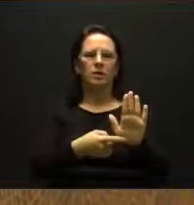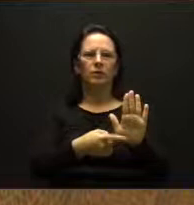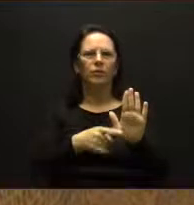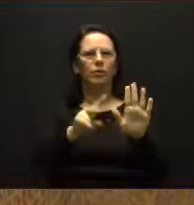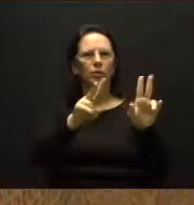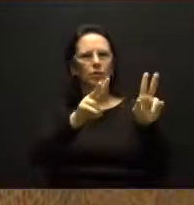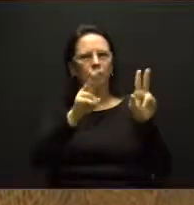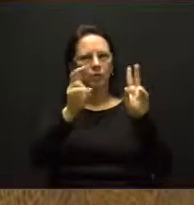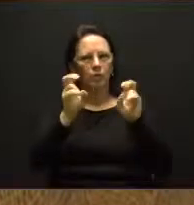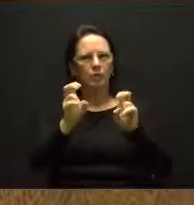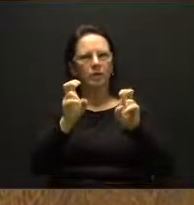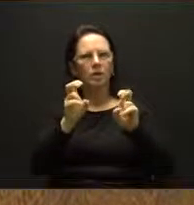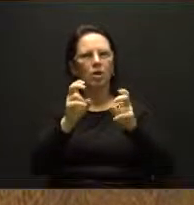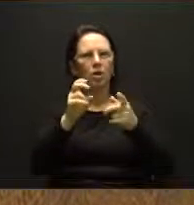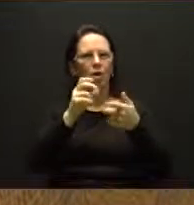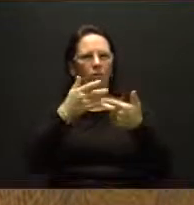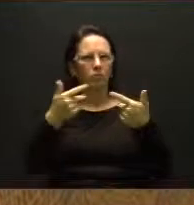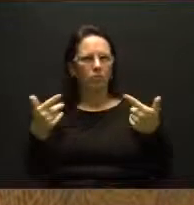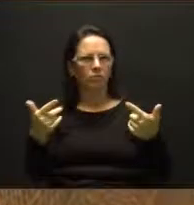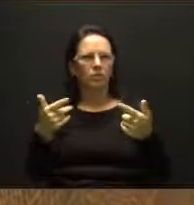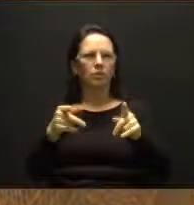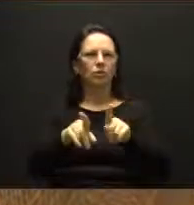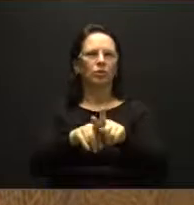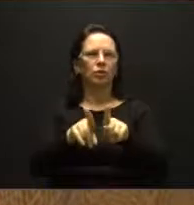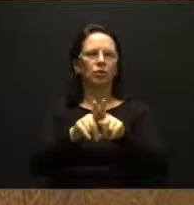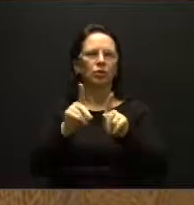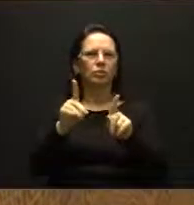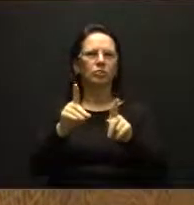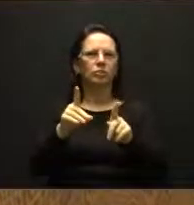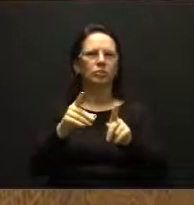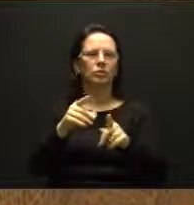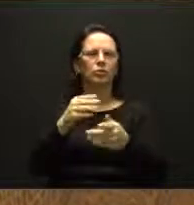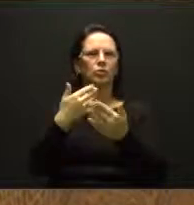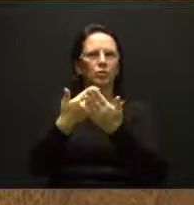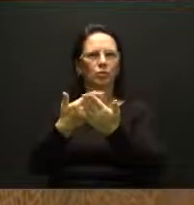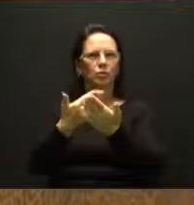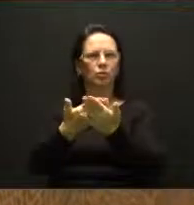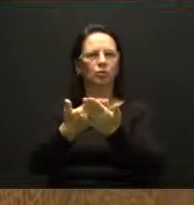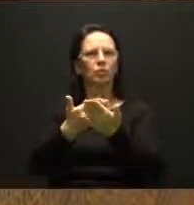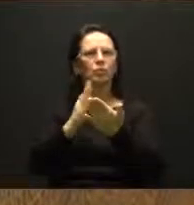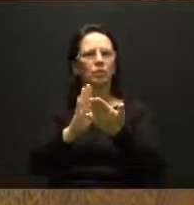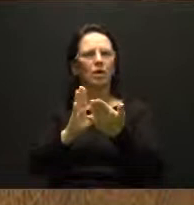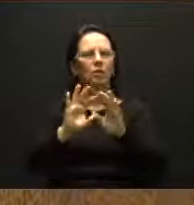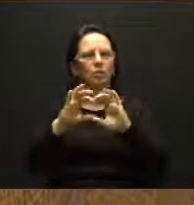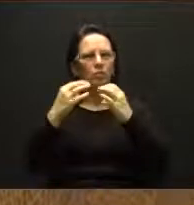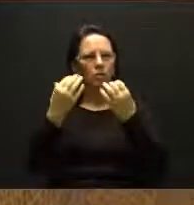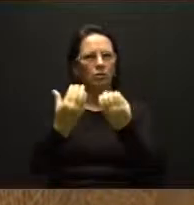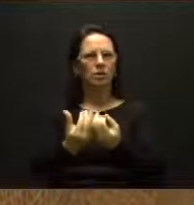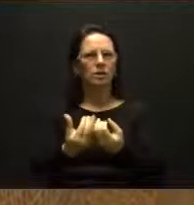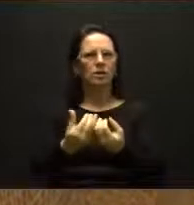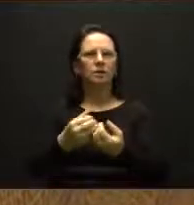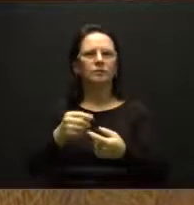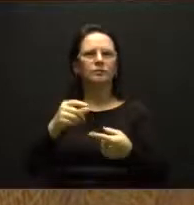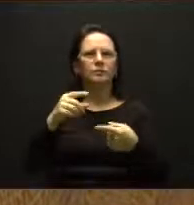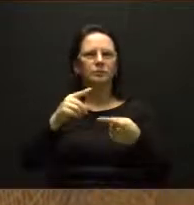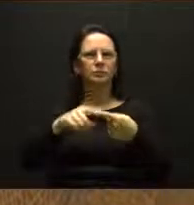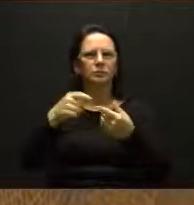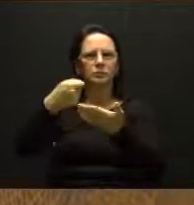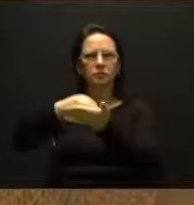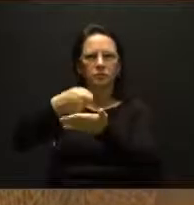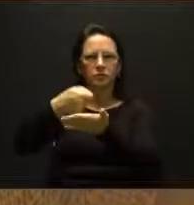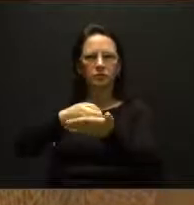observado alguns eixos considerados como objeto de estudos da comissão tais como a obrigatoriedade